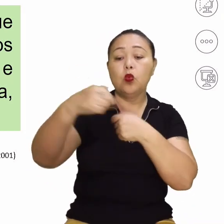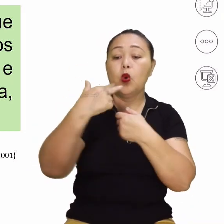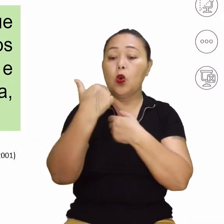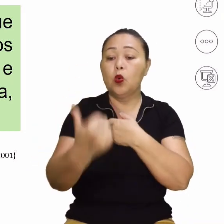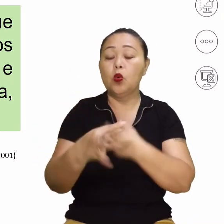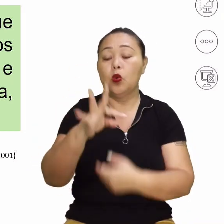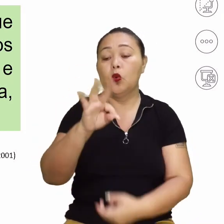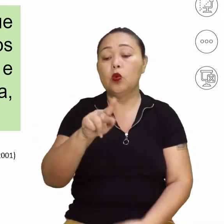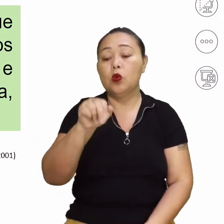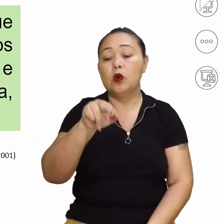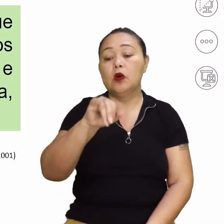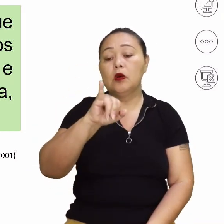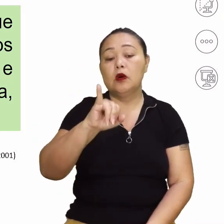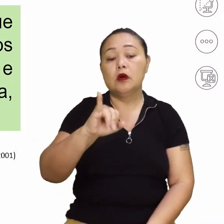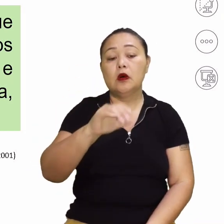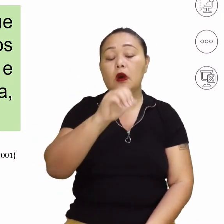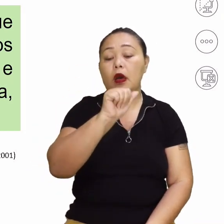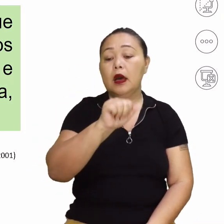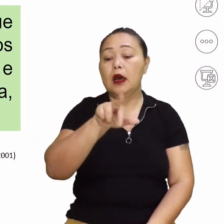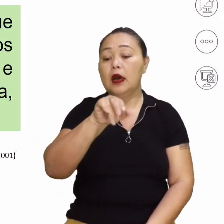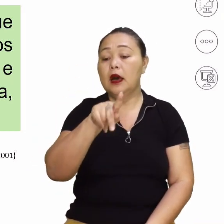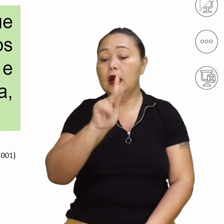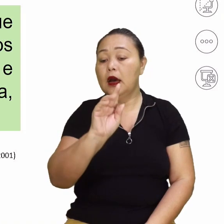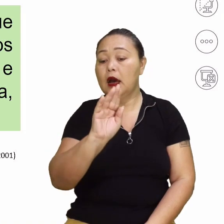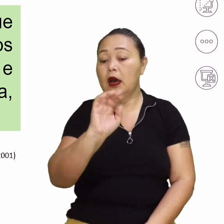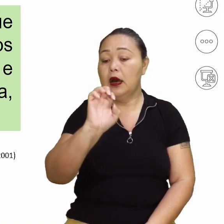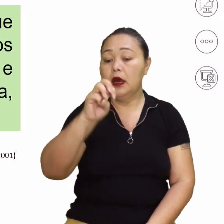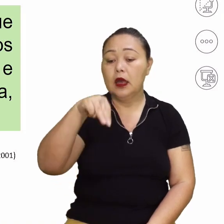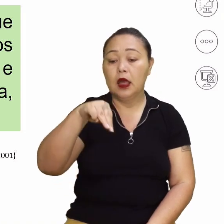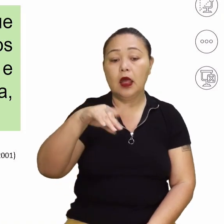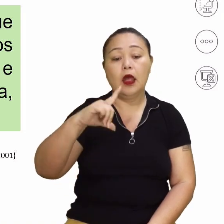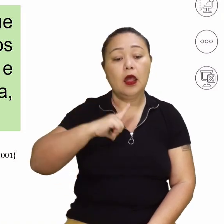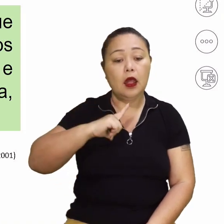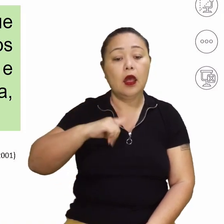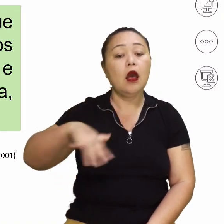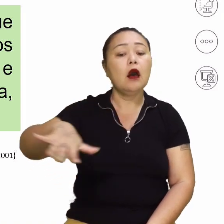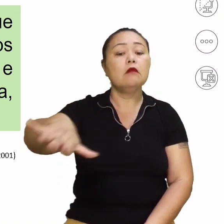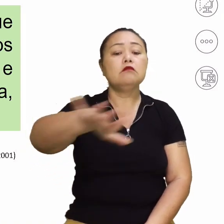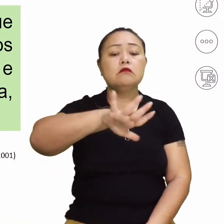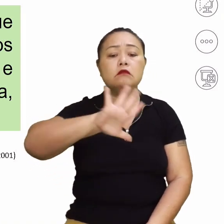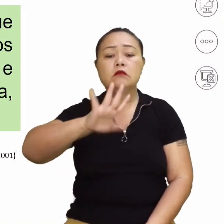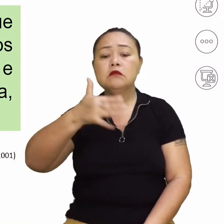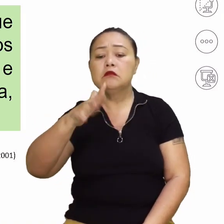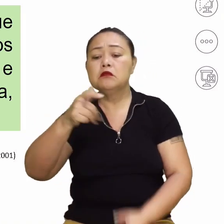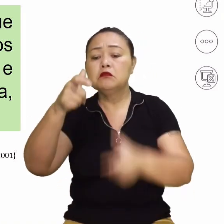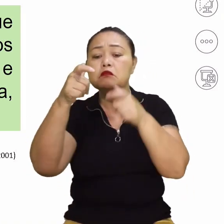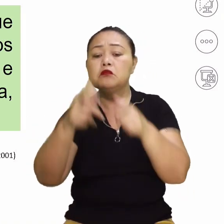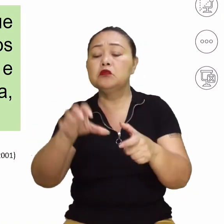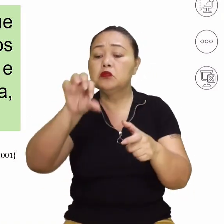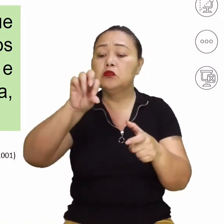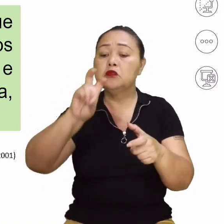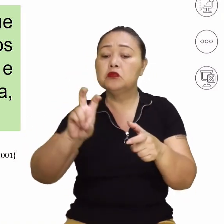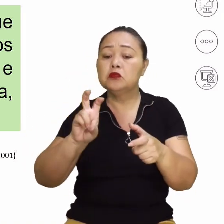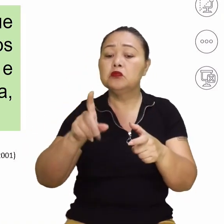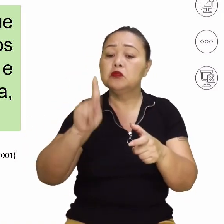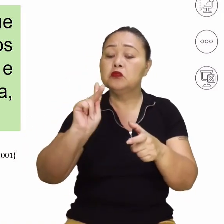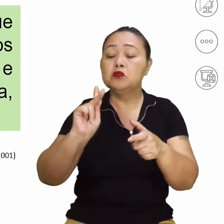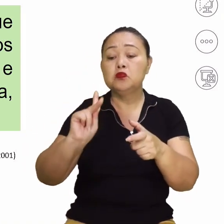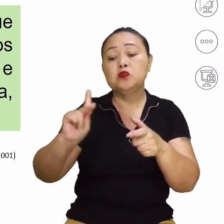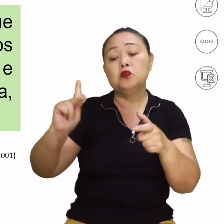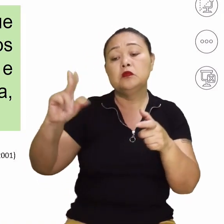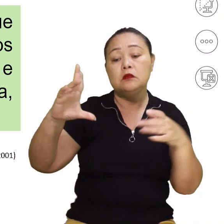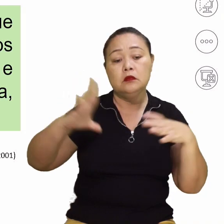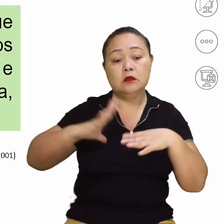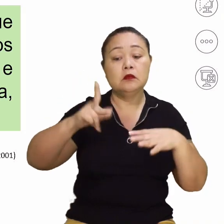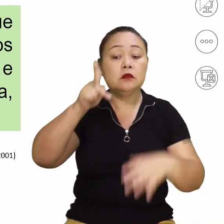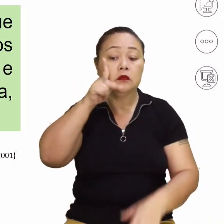tronco linguístico Tupi arikem suar está localizada a uns 95 km de Porto